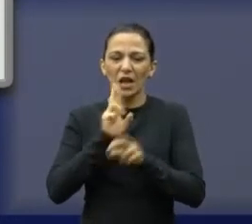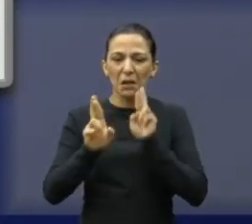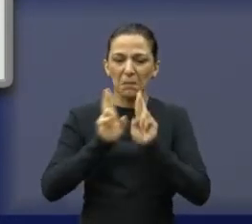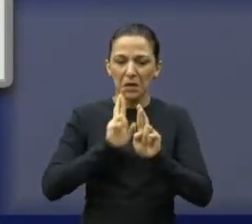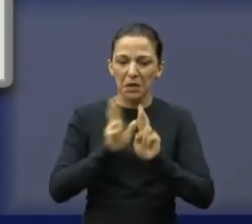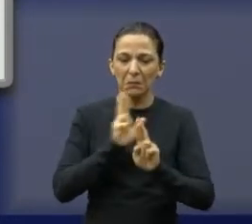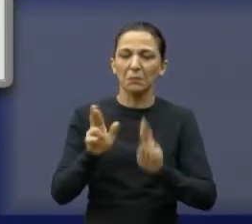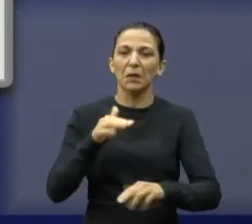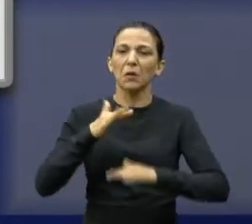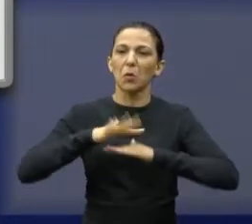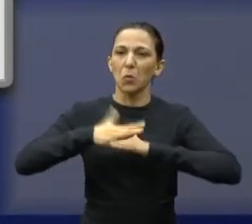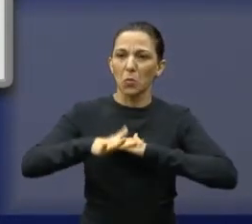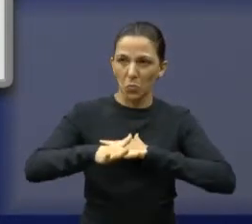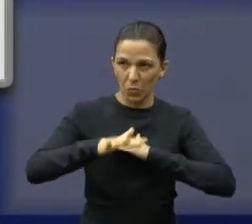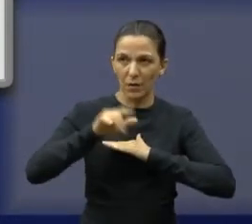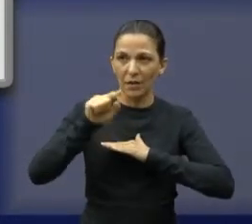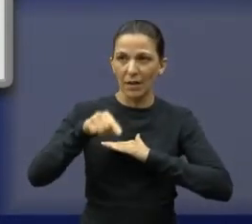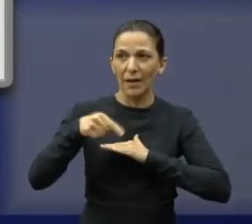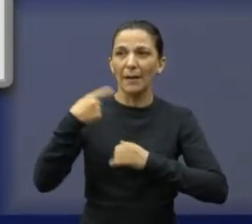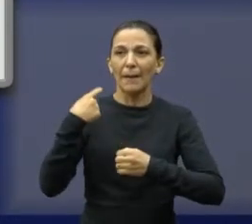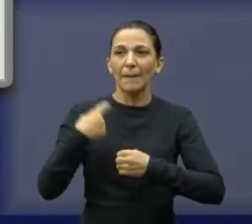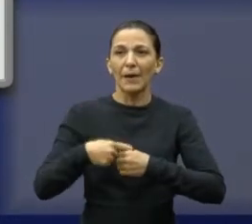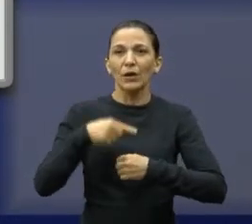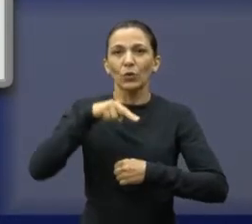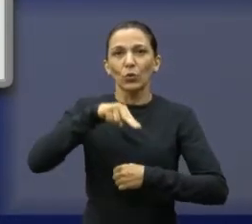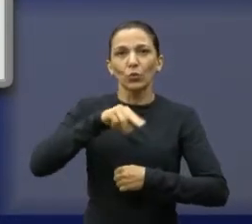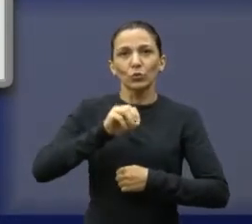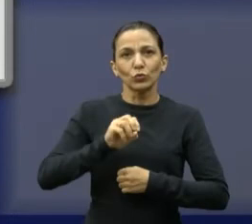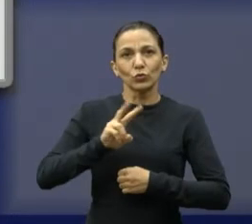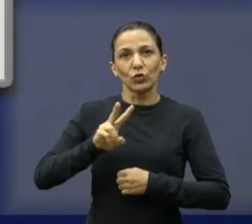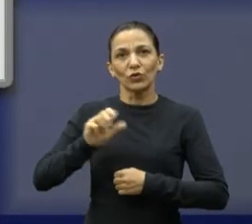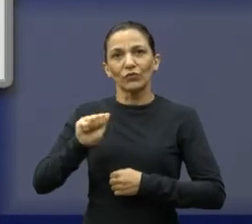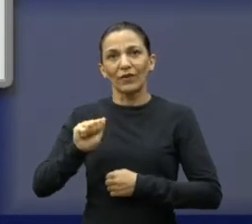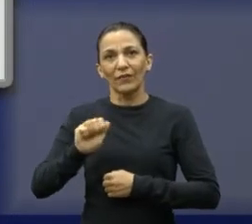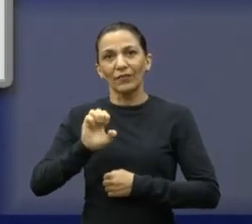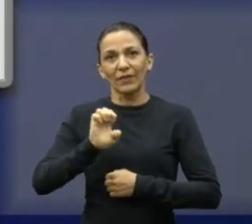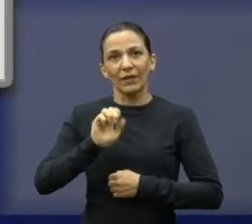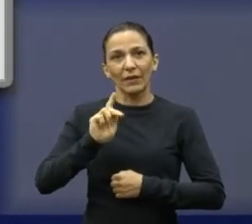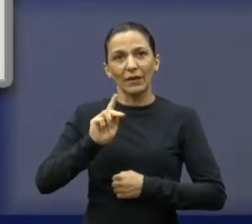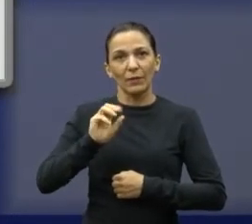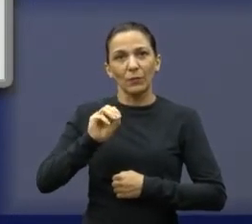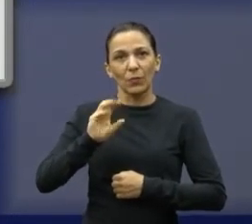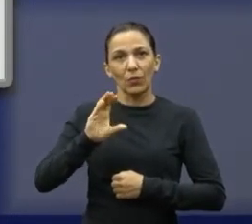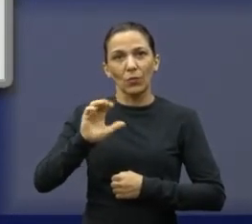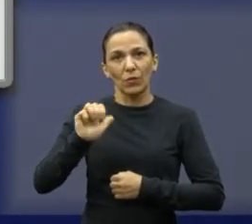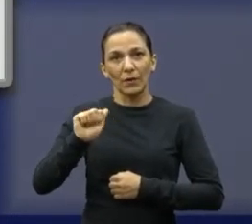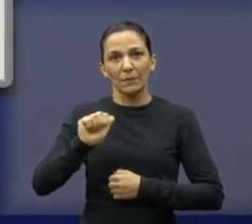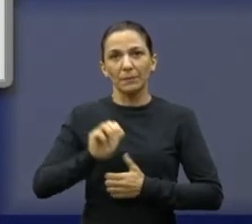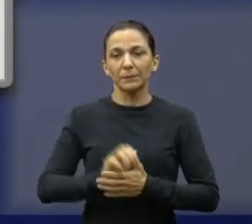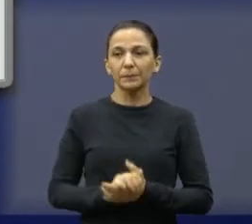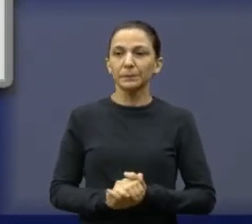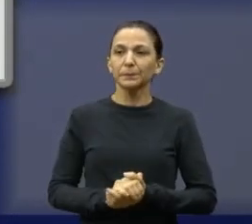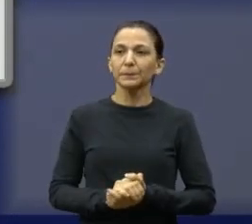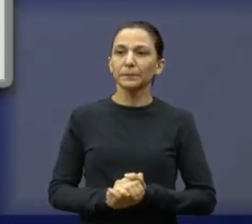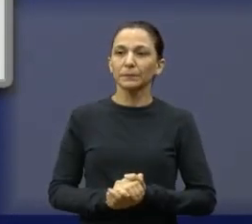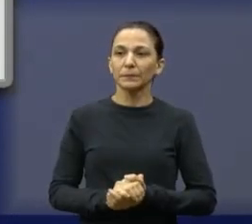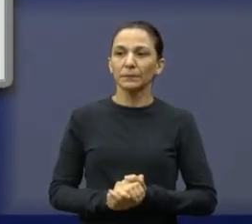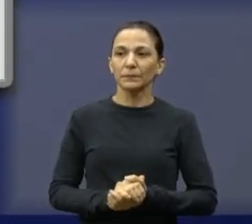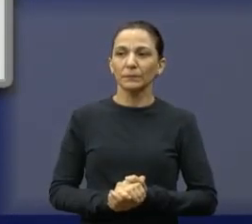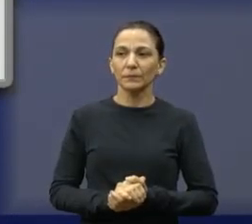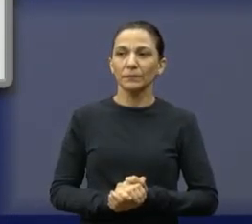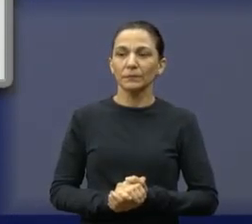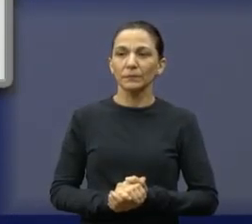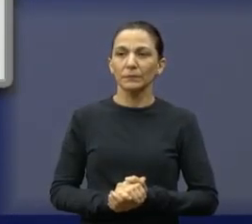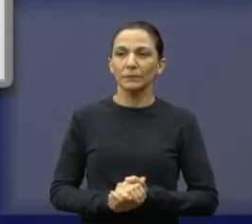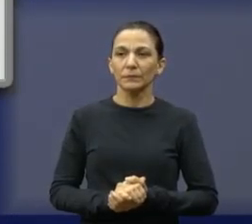aí. É Jardim Nova Época, né? Perto do campo ali, aquele campo que vai ali, Jardim Nova Época ali, tá? Jardim